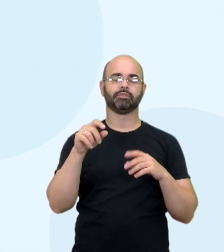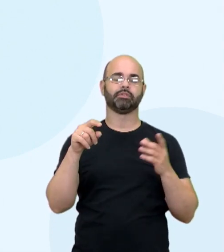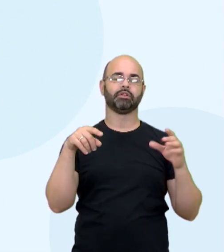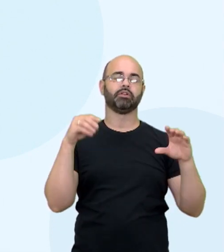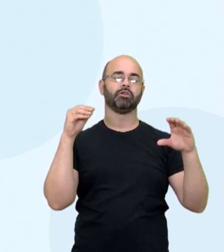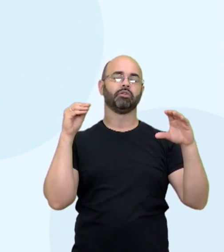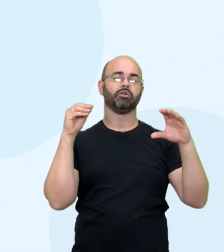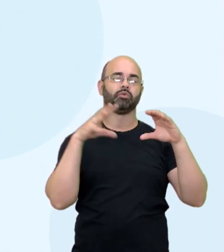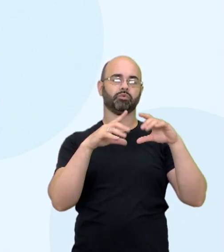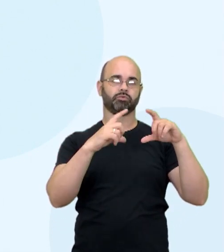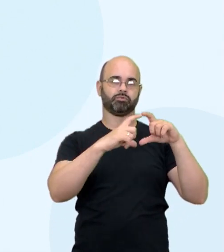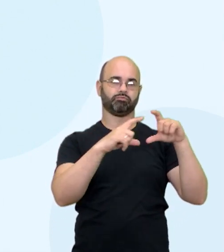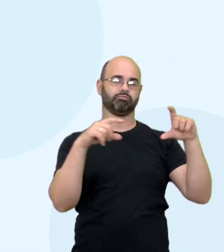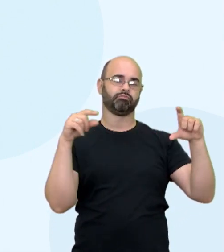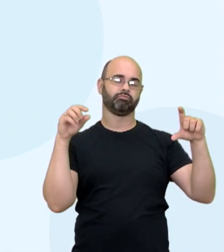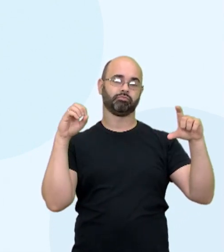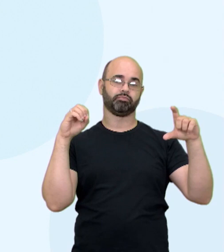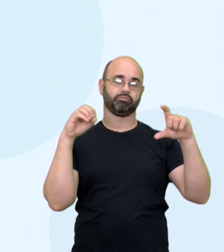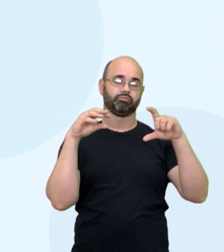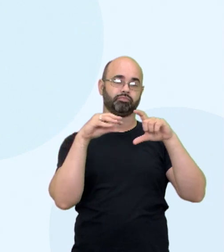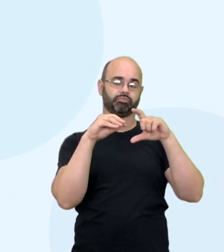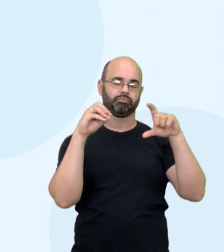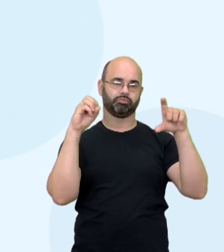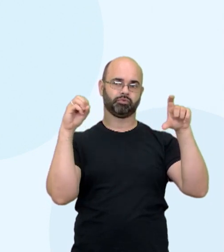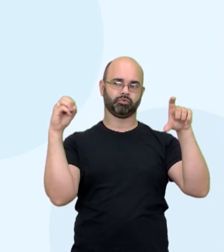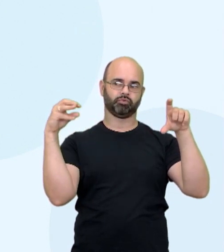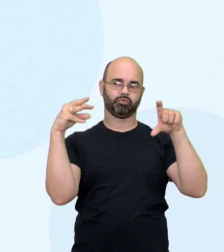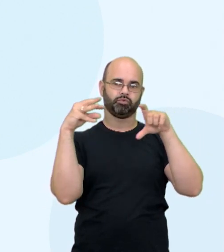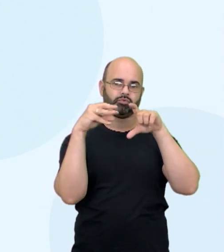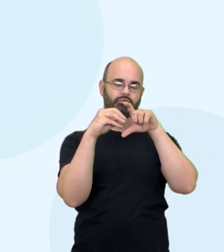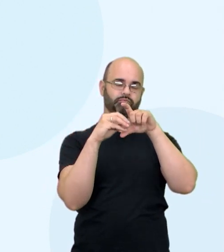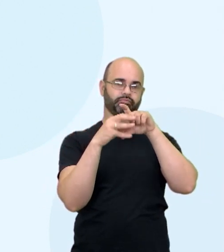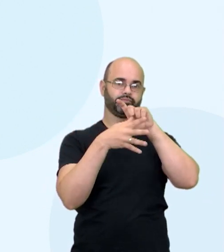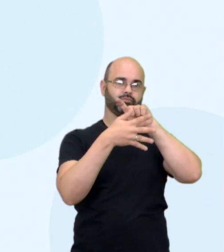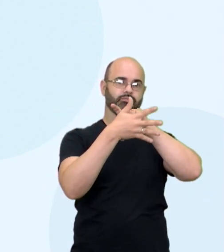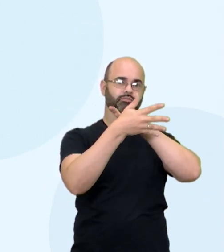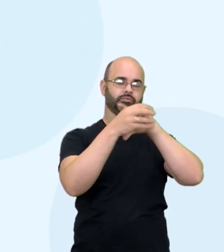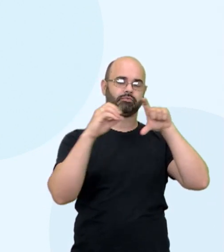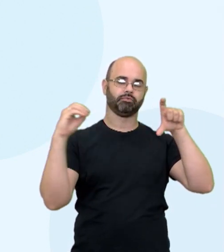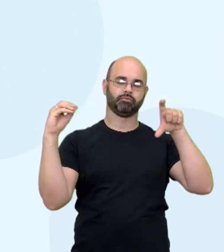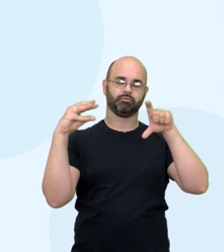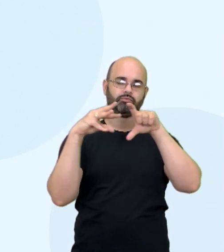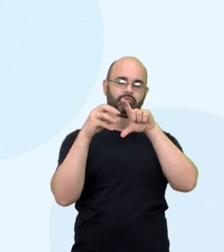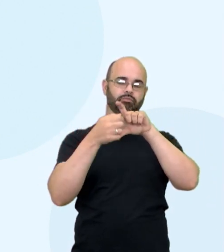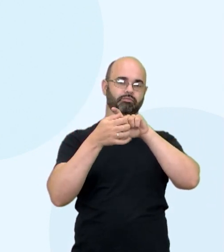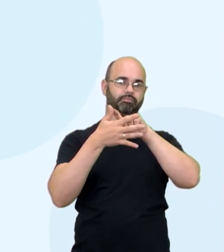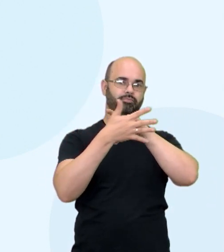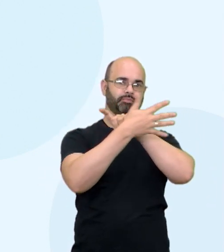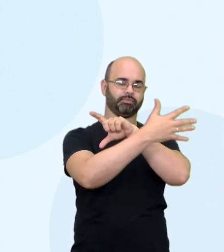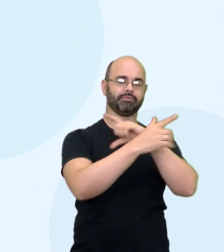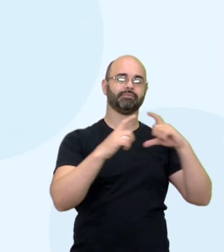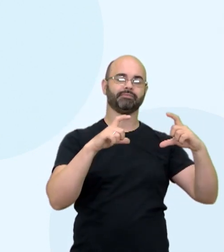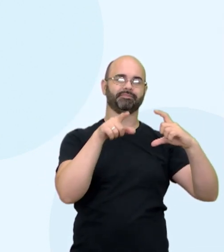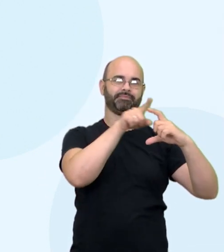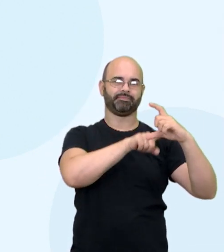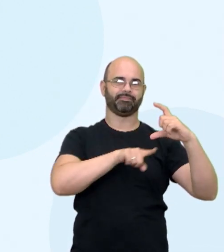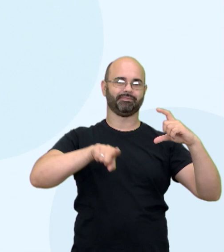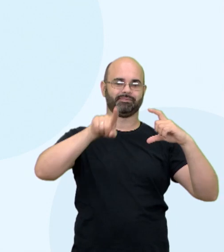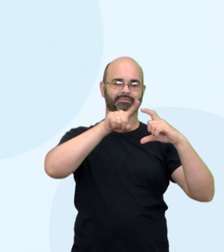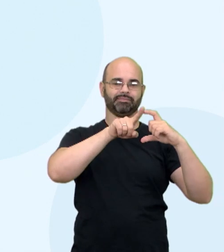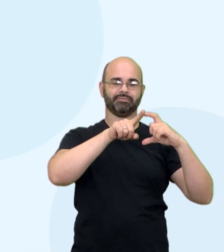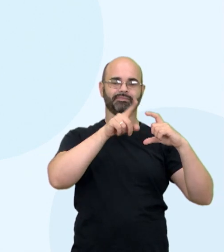uma lente esférica. Então mostra um círculo, né? E dentro desse círculo mostra como se estivesse